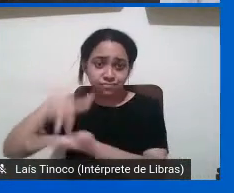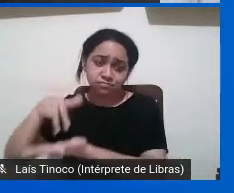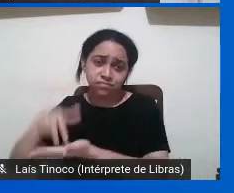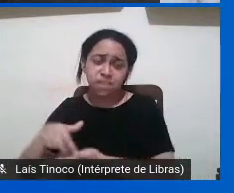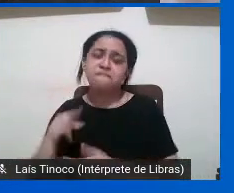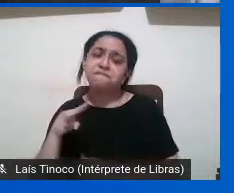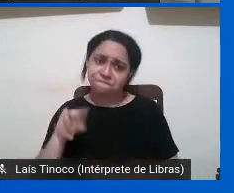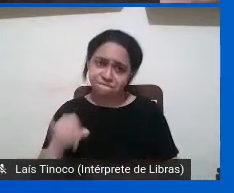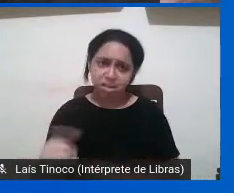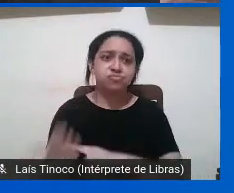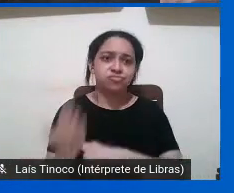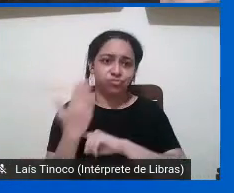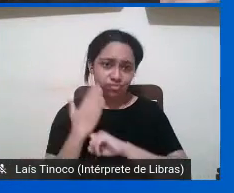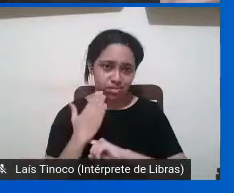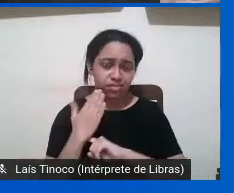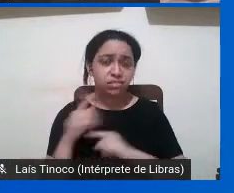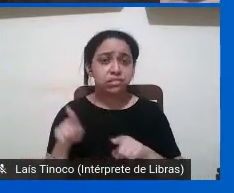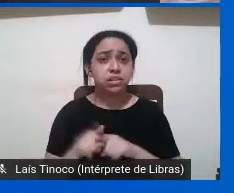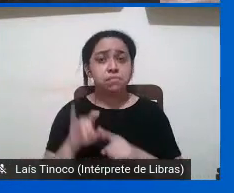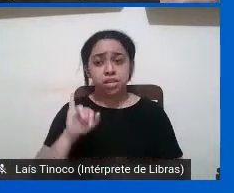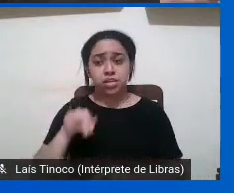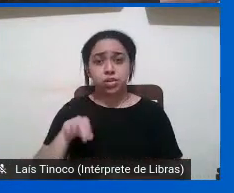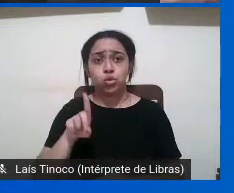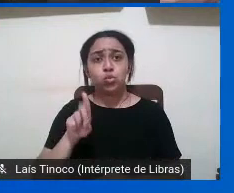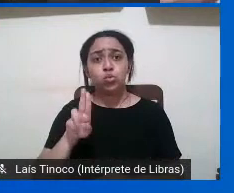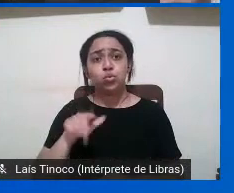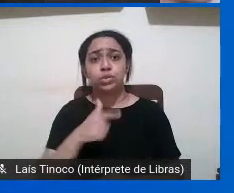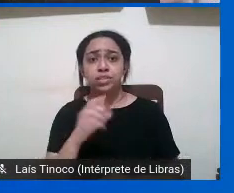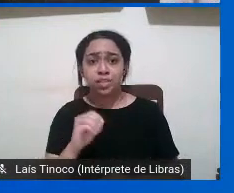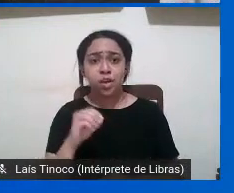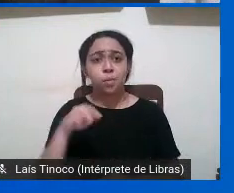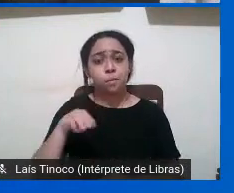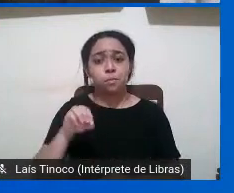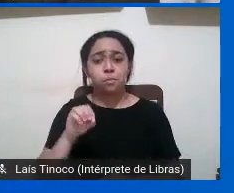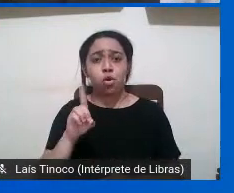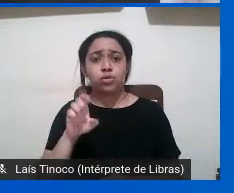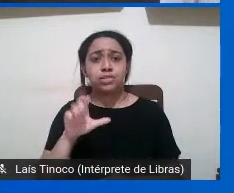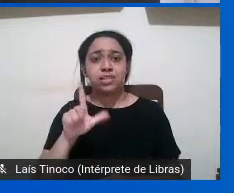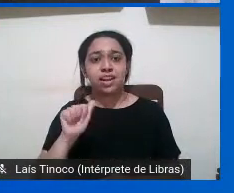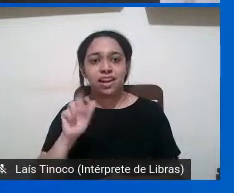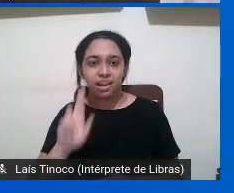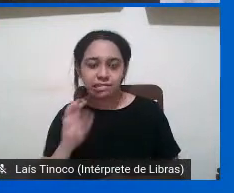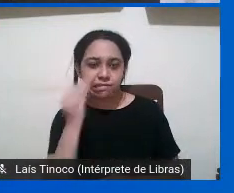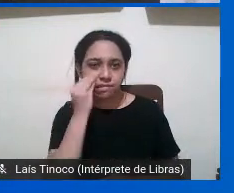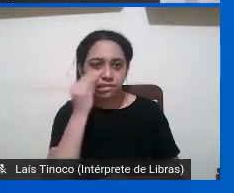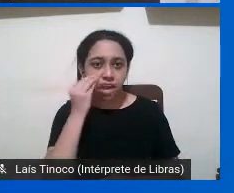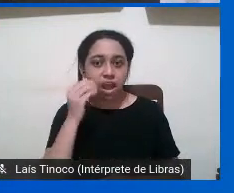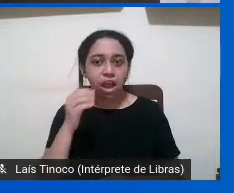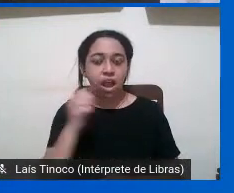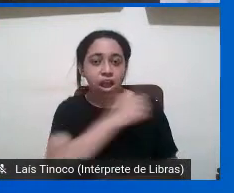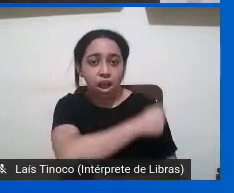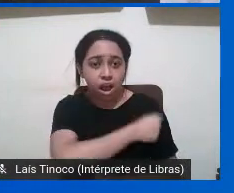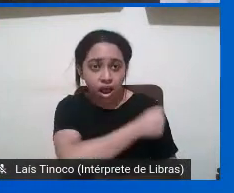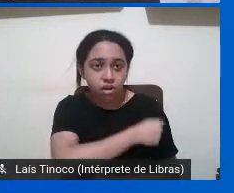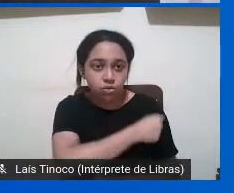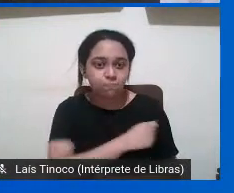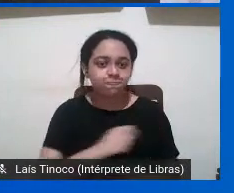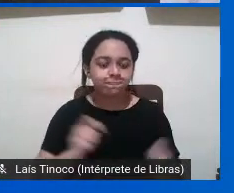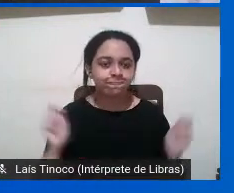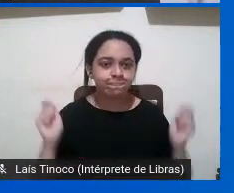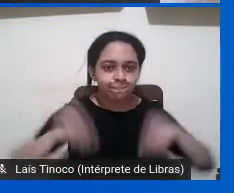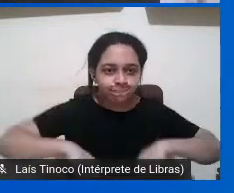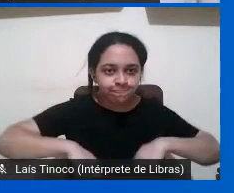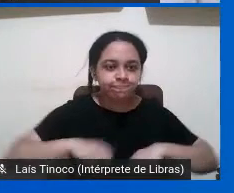ajudar nós temos a indução modelar que eu mostrei para vocês que tem que tentar fazer com que esse aluno tenha possibilidade de fazer